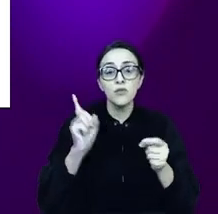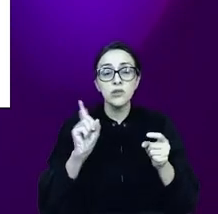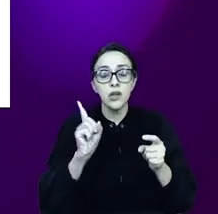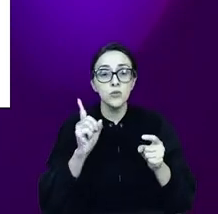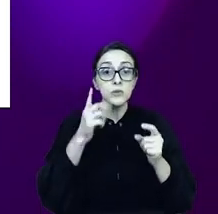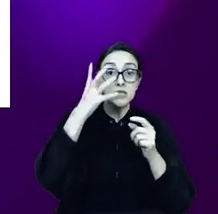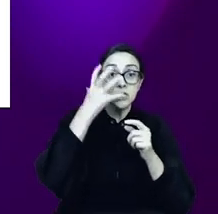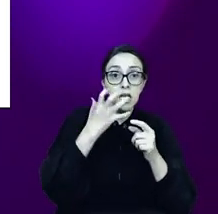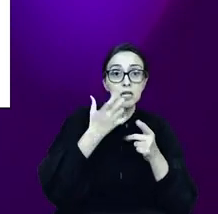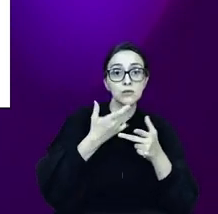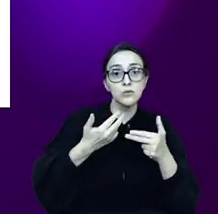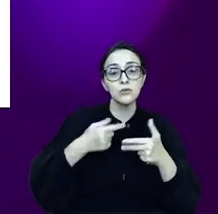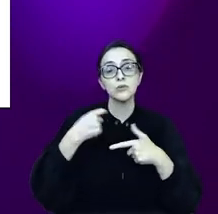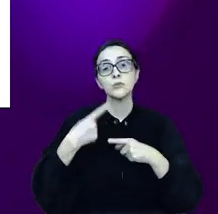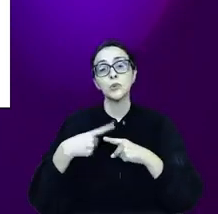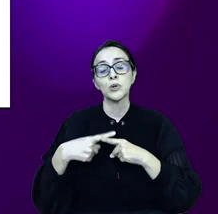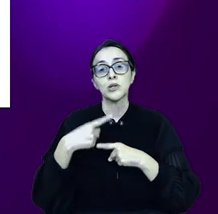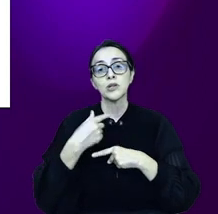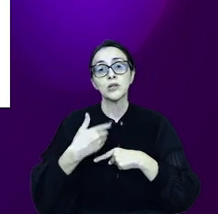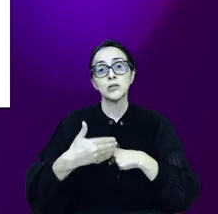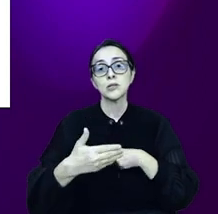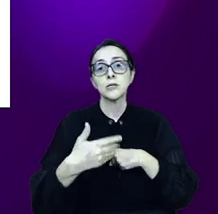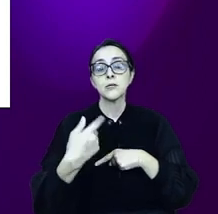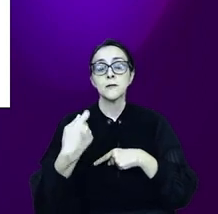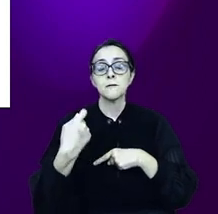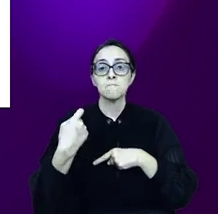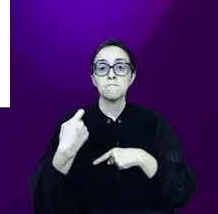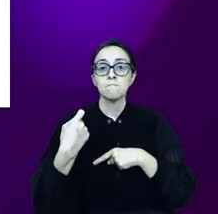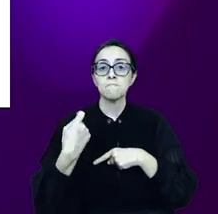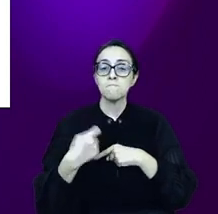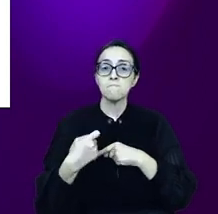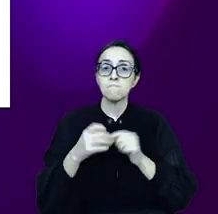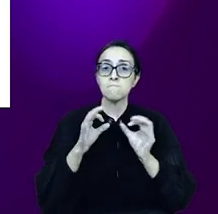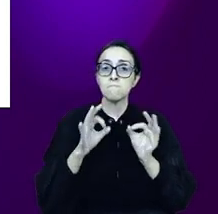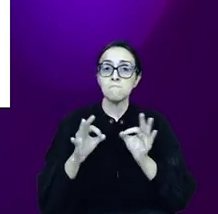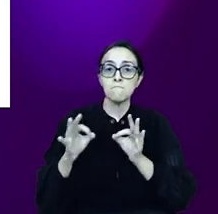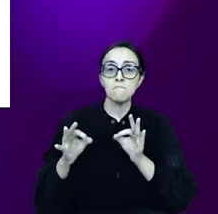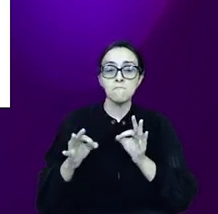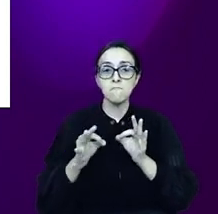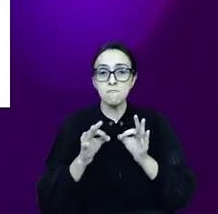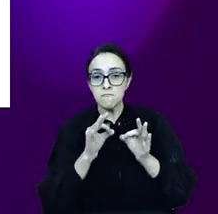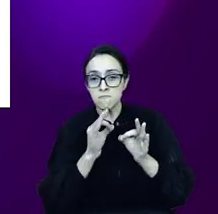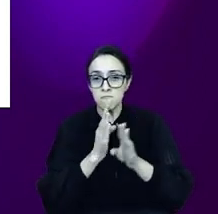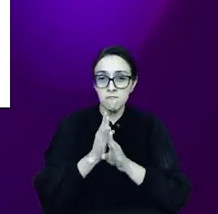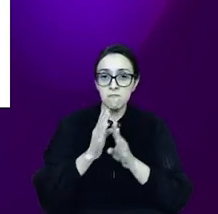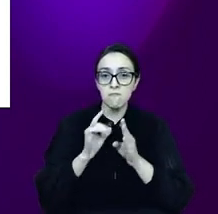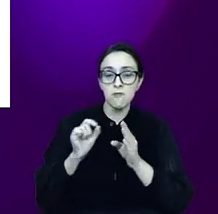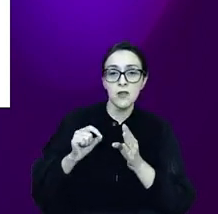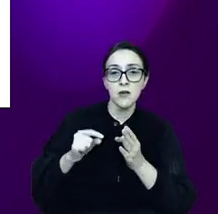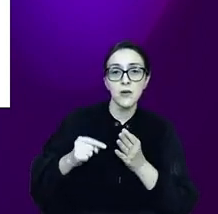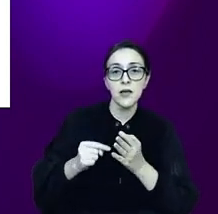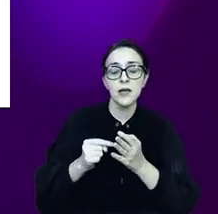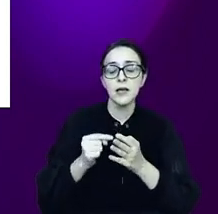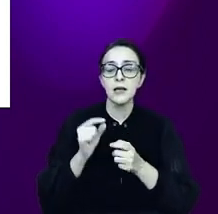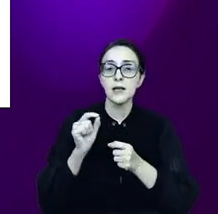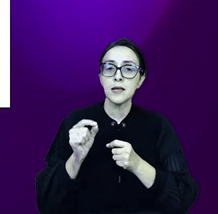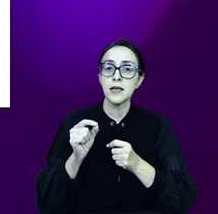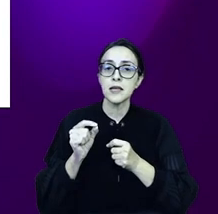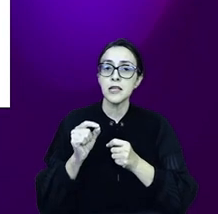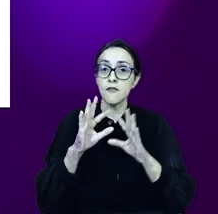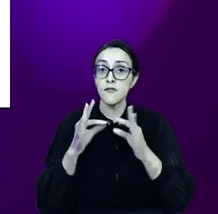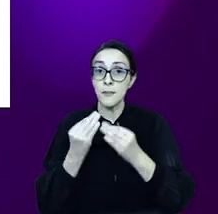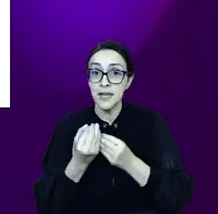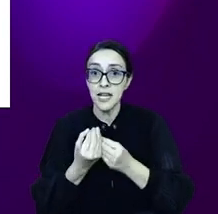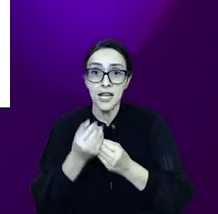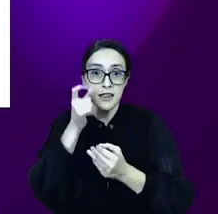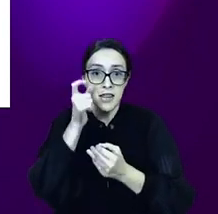Por que isso é uma questão crítica? Porque determinar esse prognóstico é um interesse da família, é